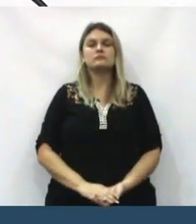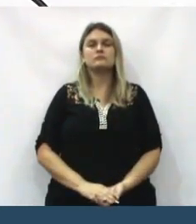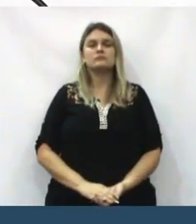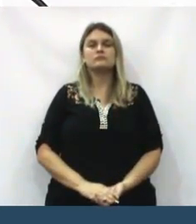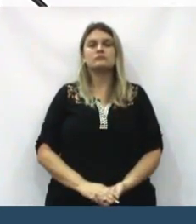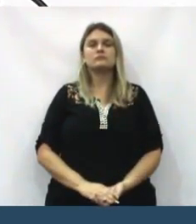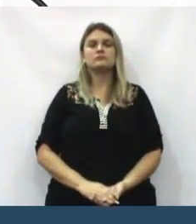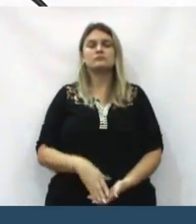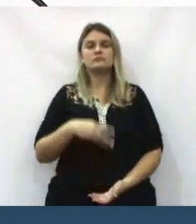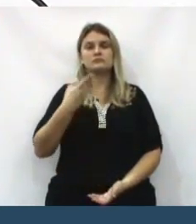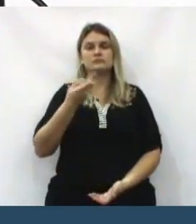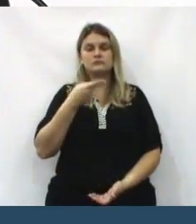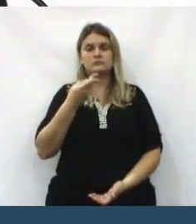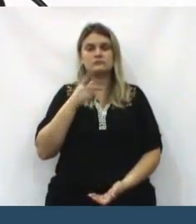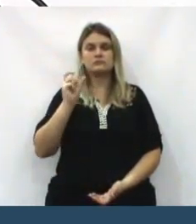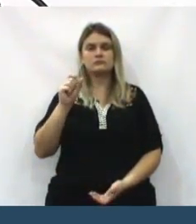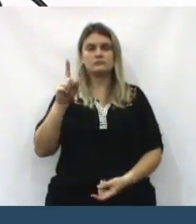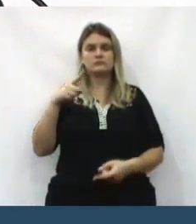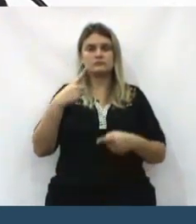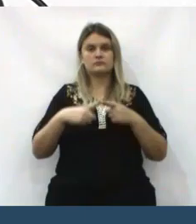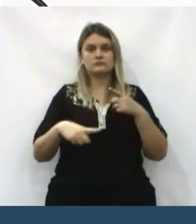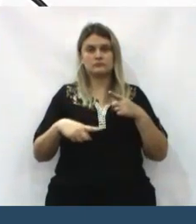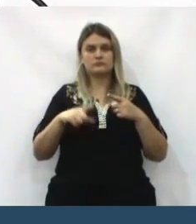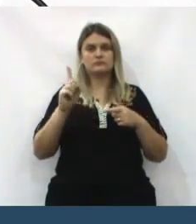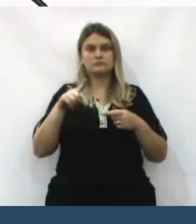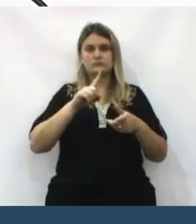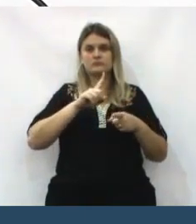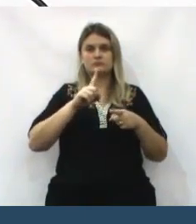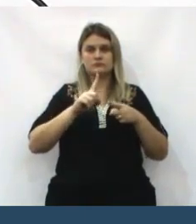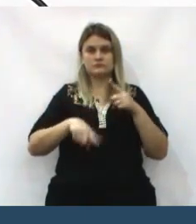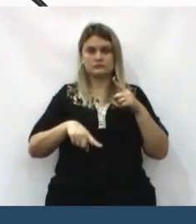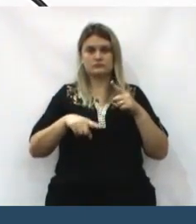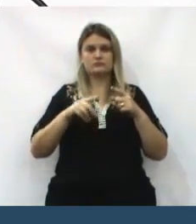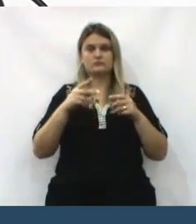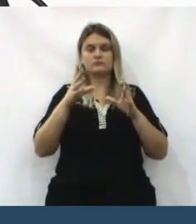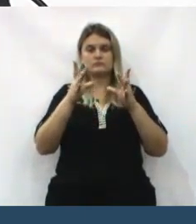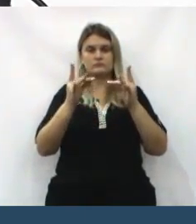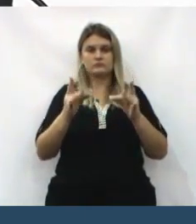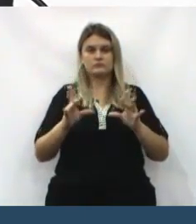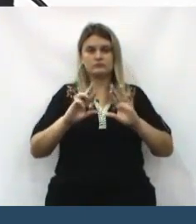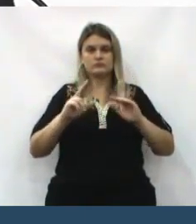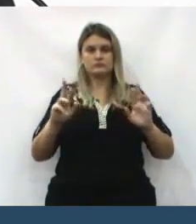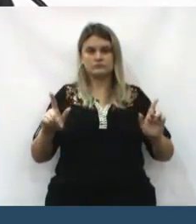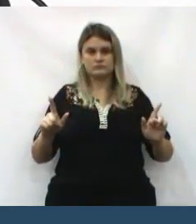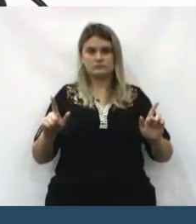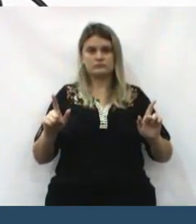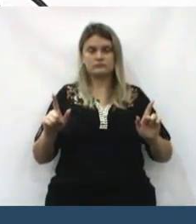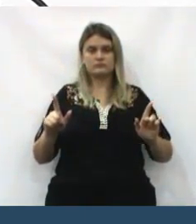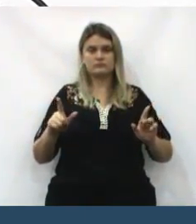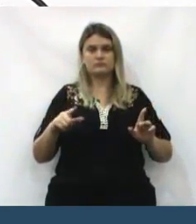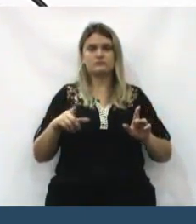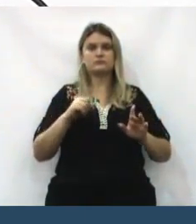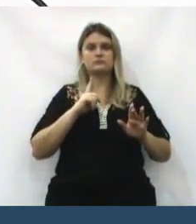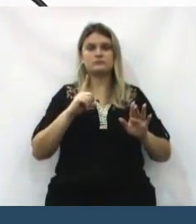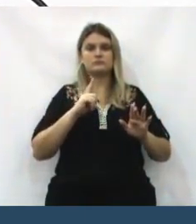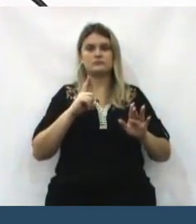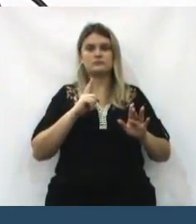social. Então, ele fala que é proibido, é vedada a adoção de requisitos e critérios diferenciados.